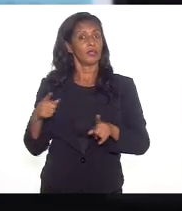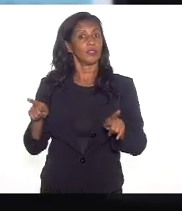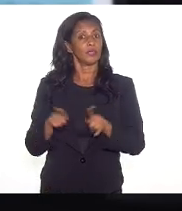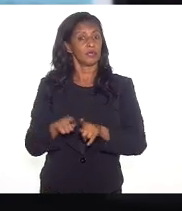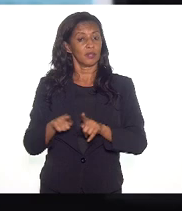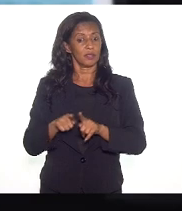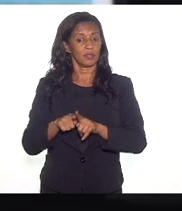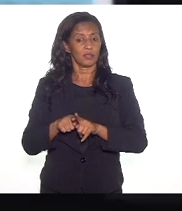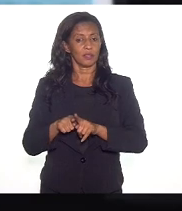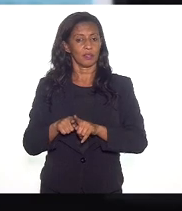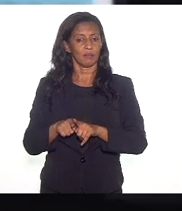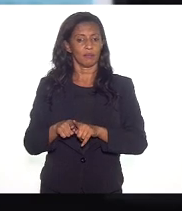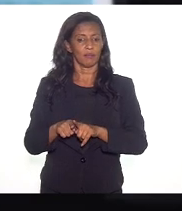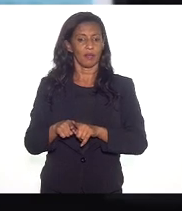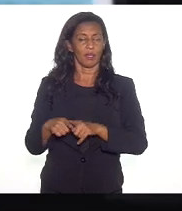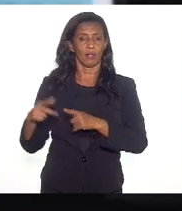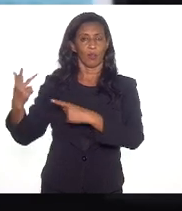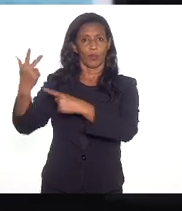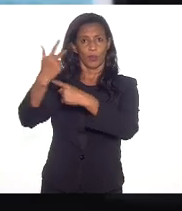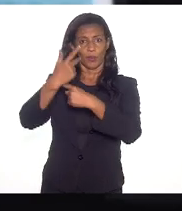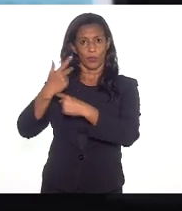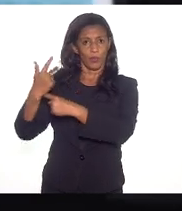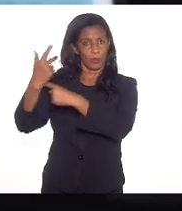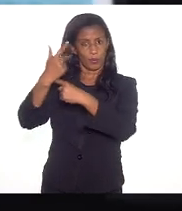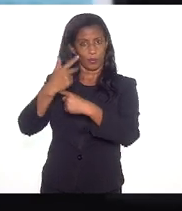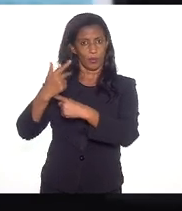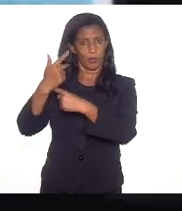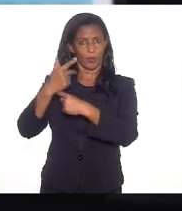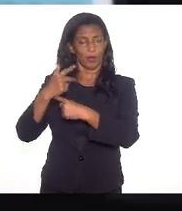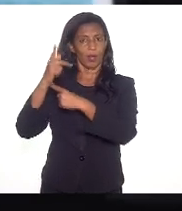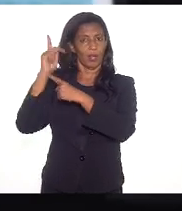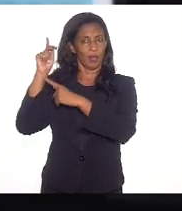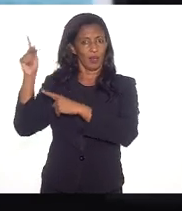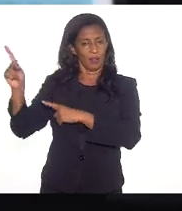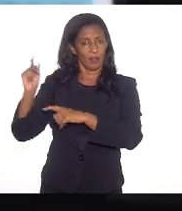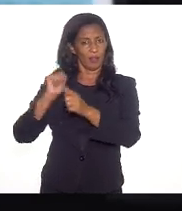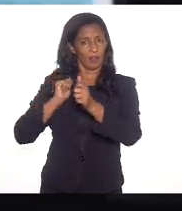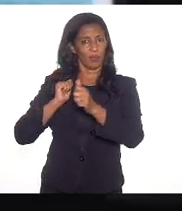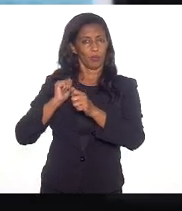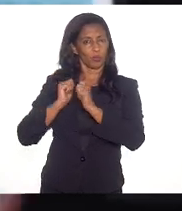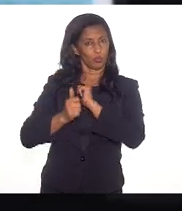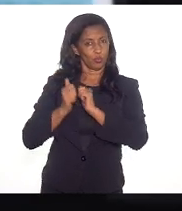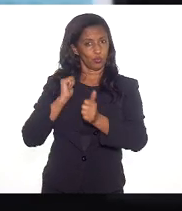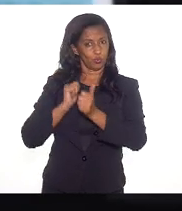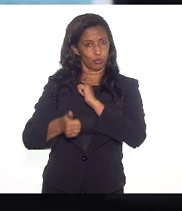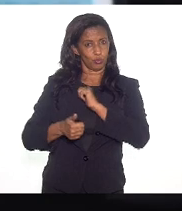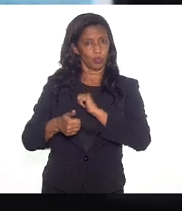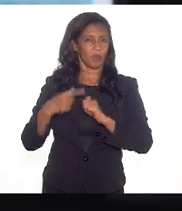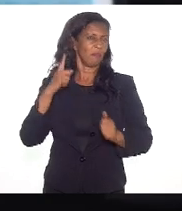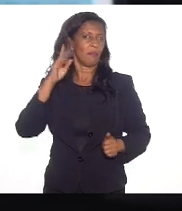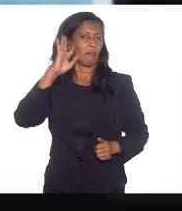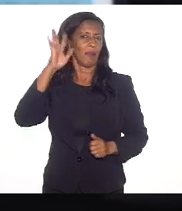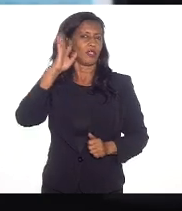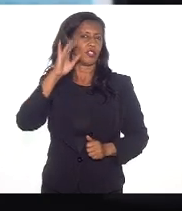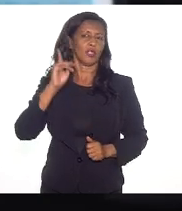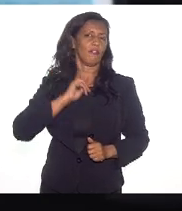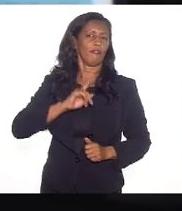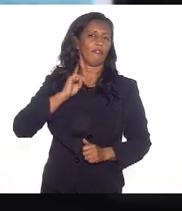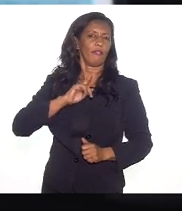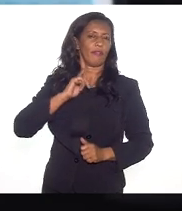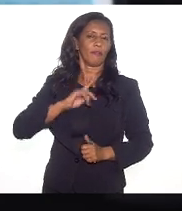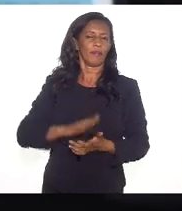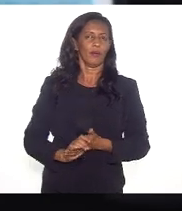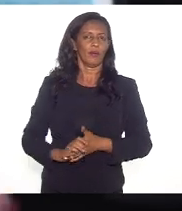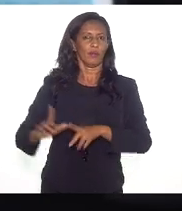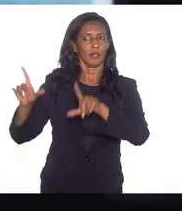as emissoras que estão transmitindo aquele jogo no estado do Rio de Janeiro. Então, imagine um Flamengo, um jogo do Flamengo que vai